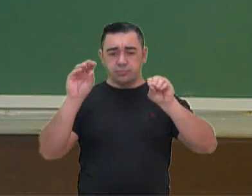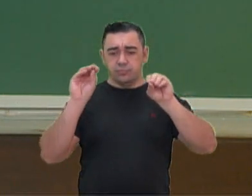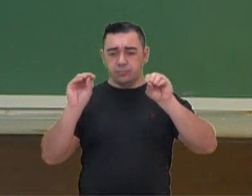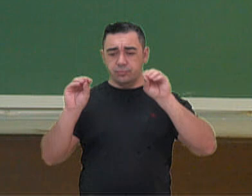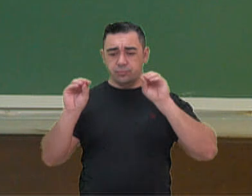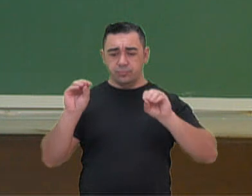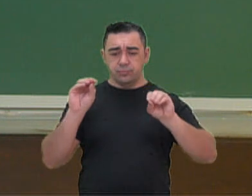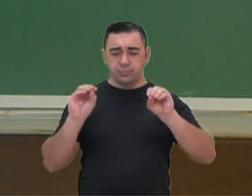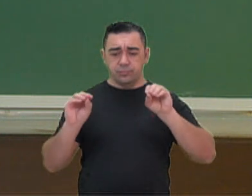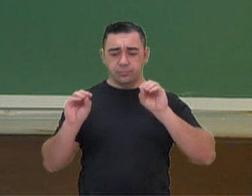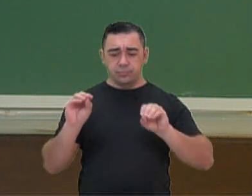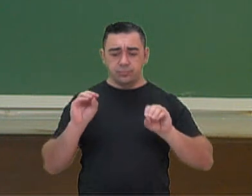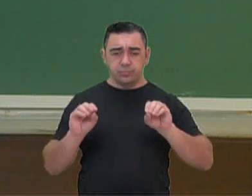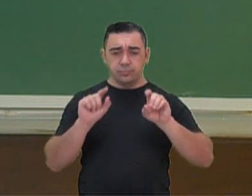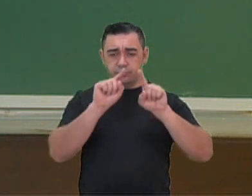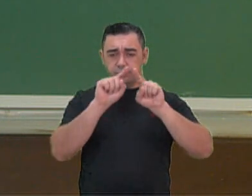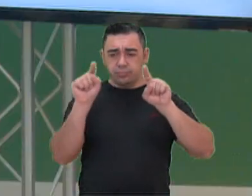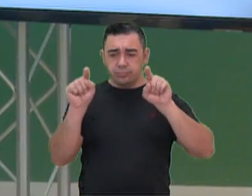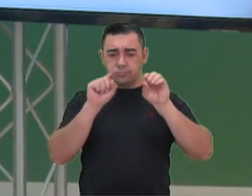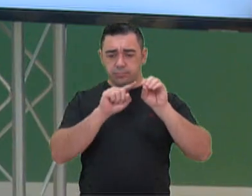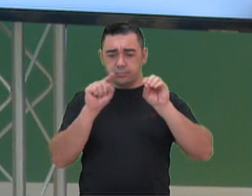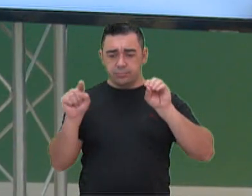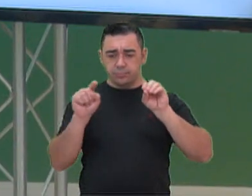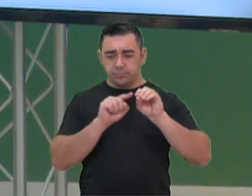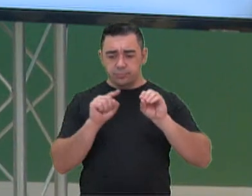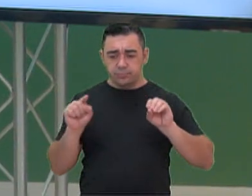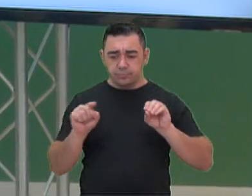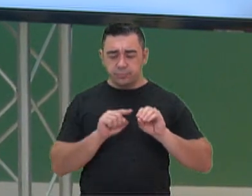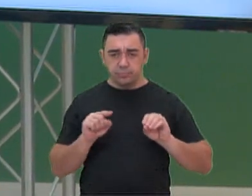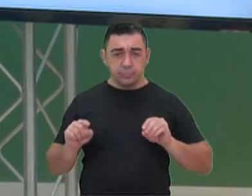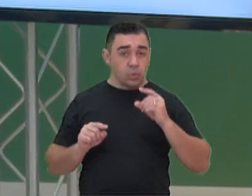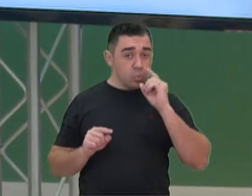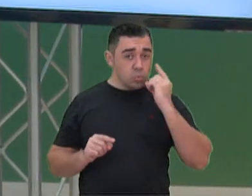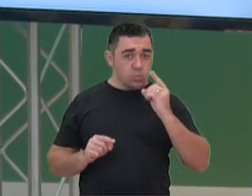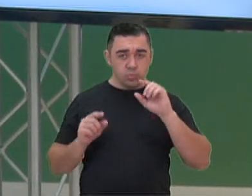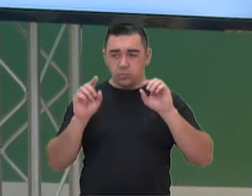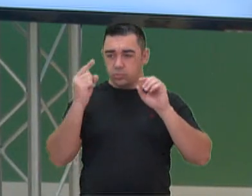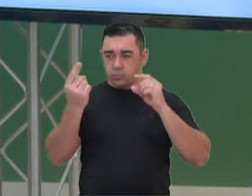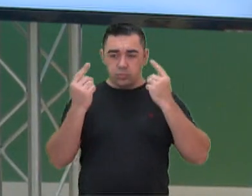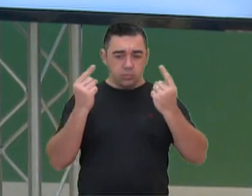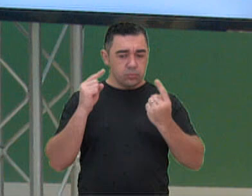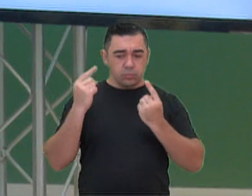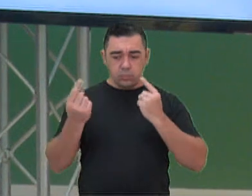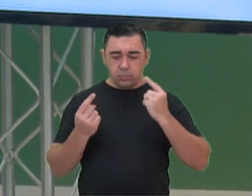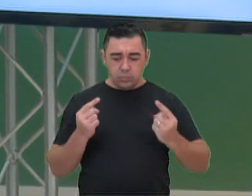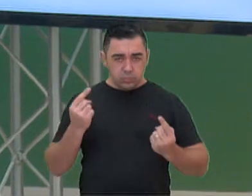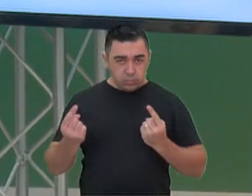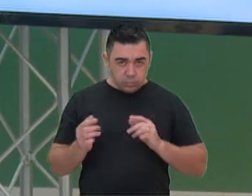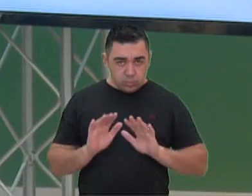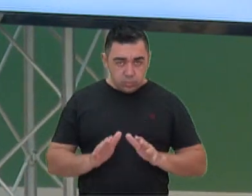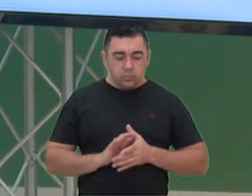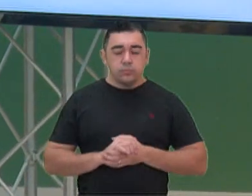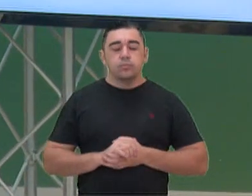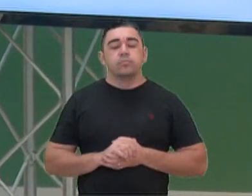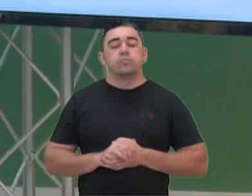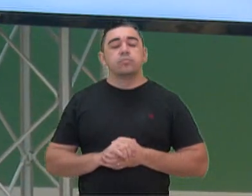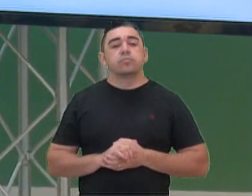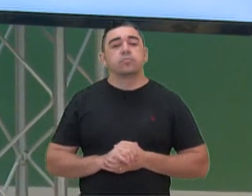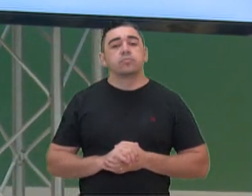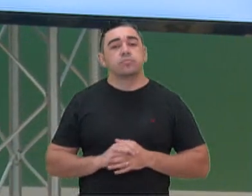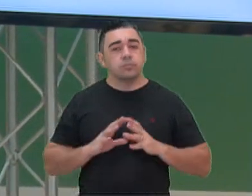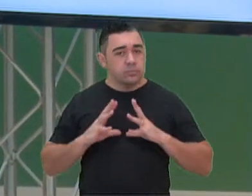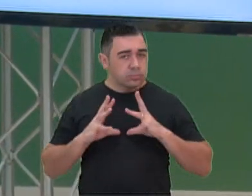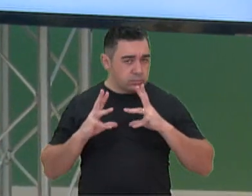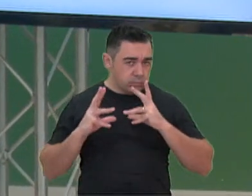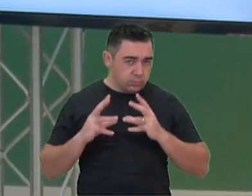cada elemento diferente no domínio tem uma imagem diferente no contradomínio e todos